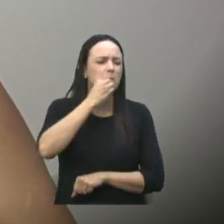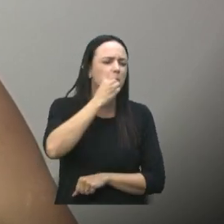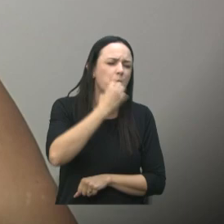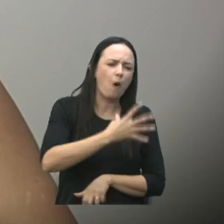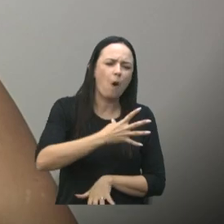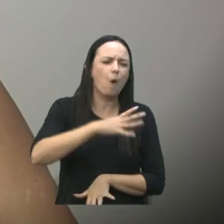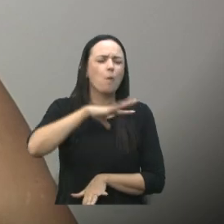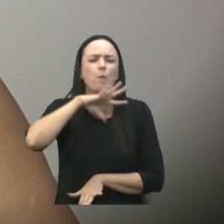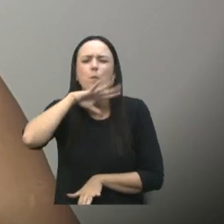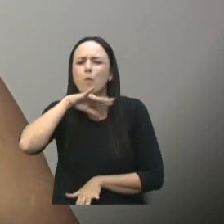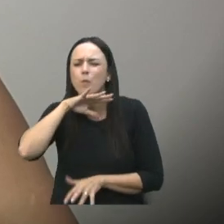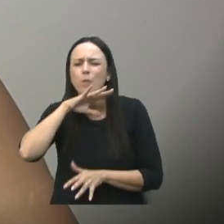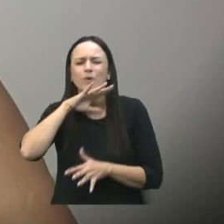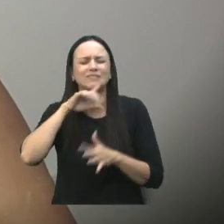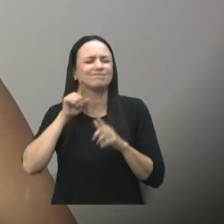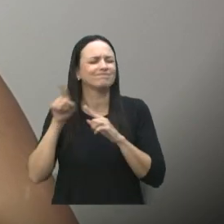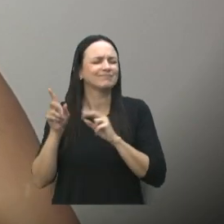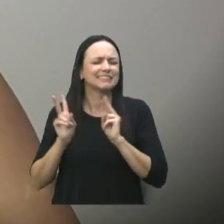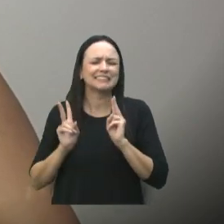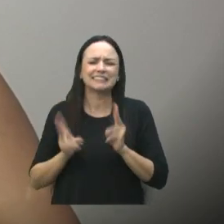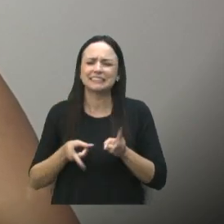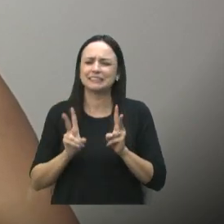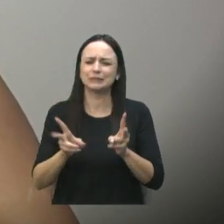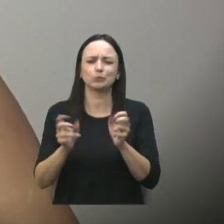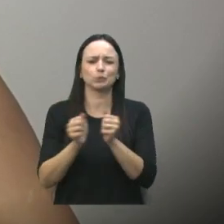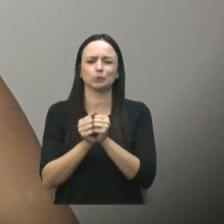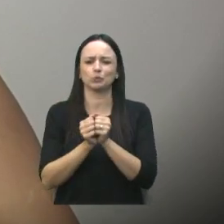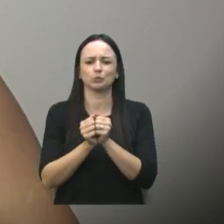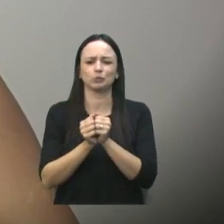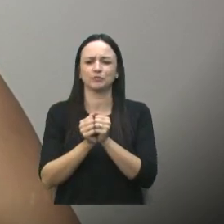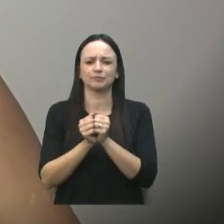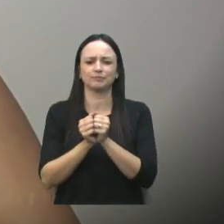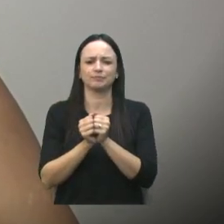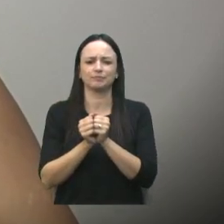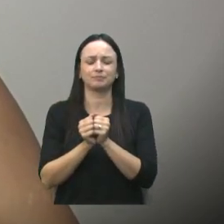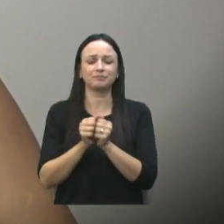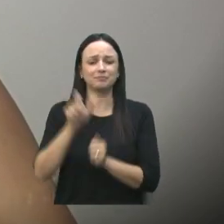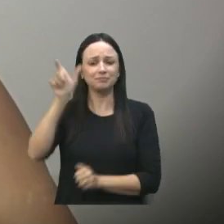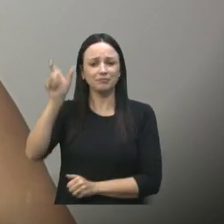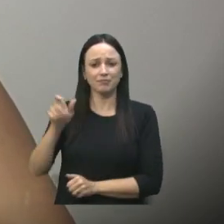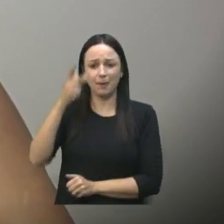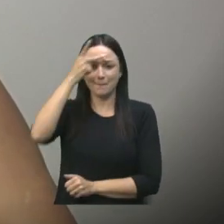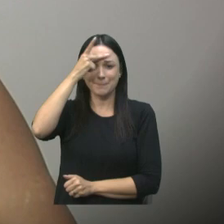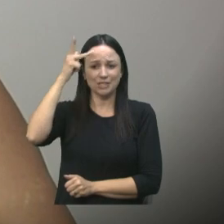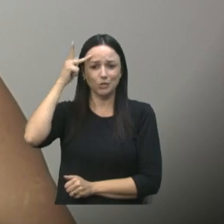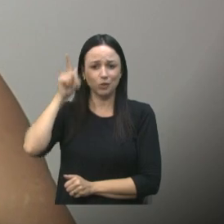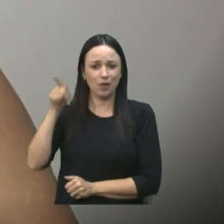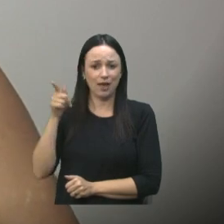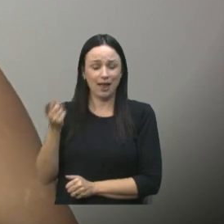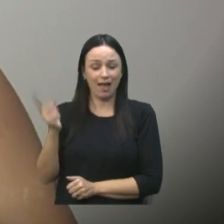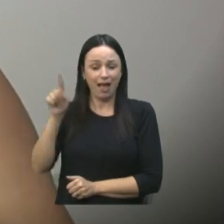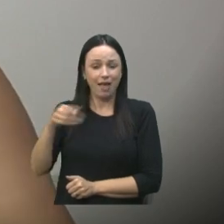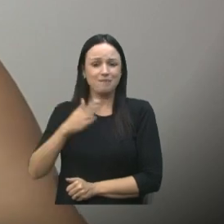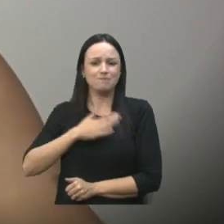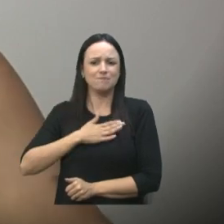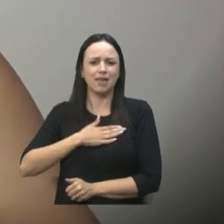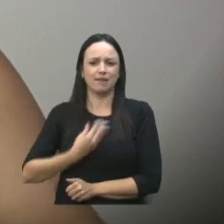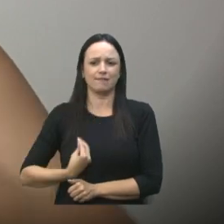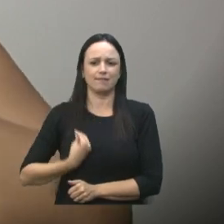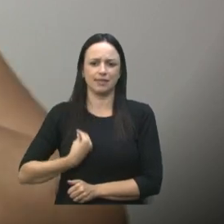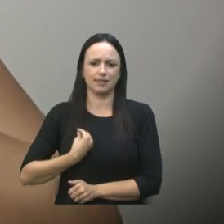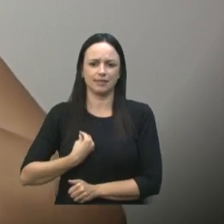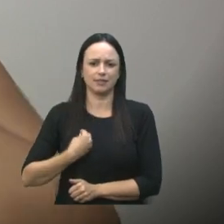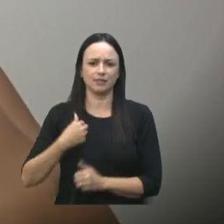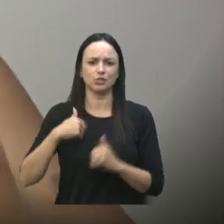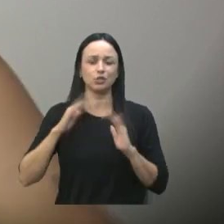ruim, ele está, sabe? Então eu falo assim, que a pessoa que ele se transformou na minha vida, eu já